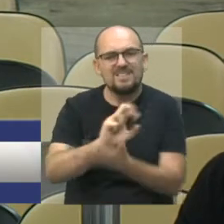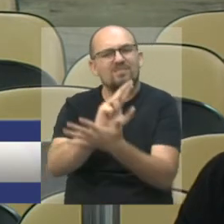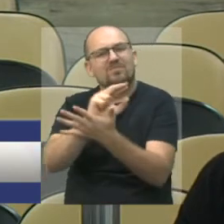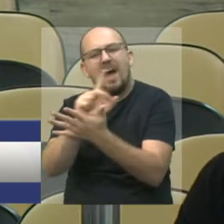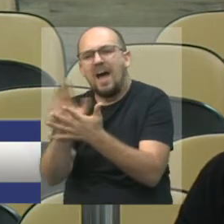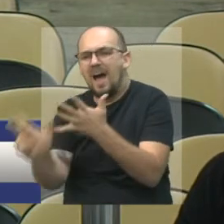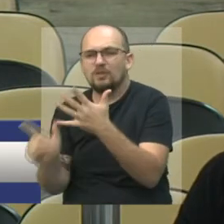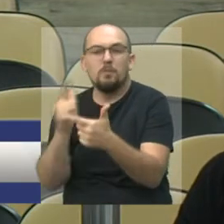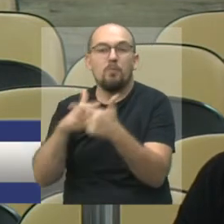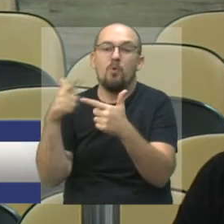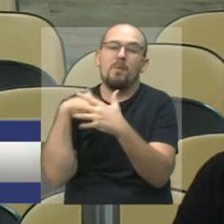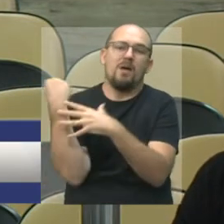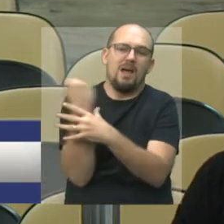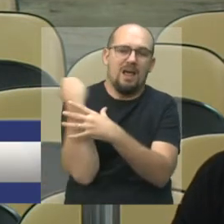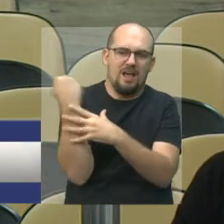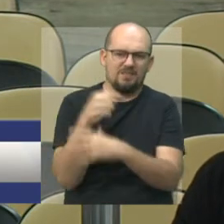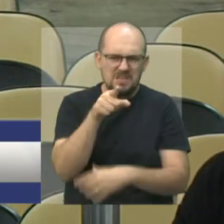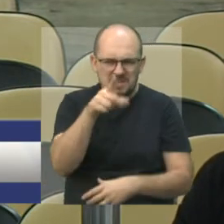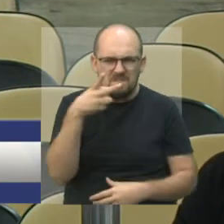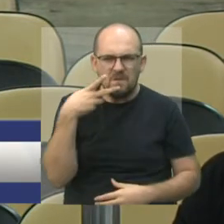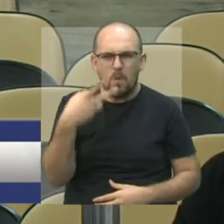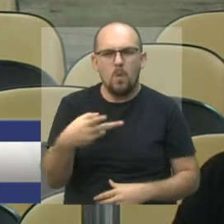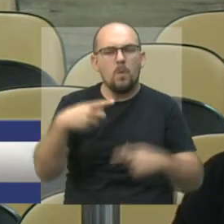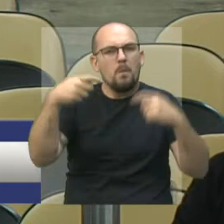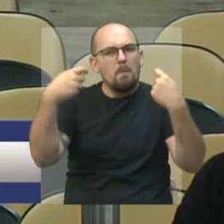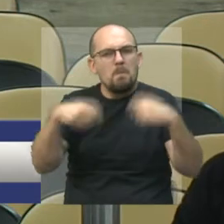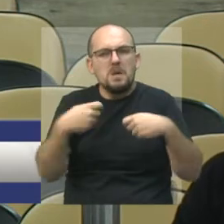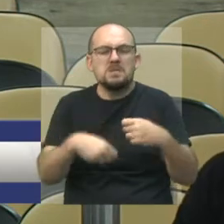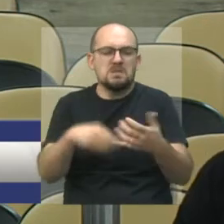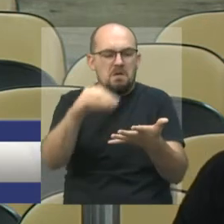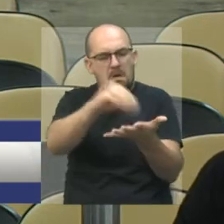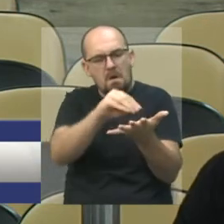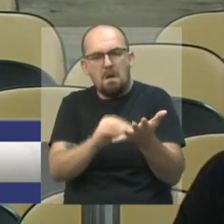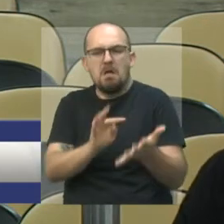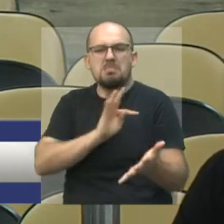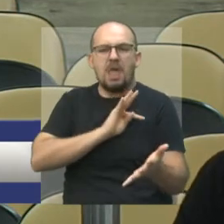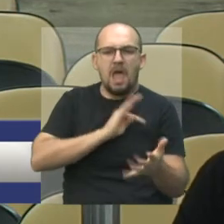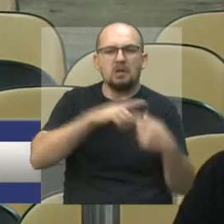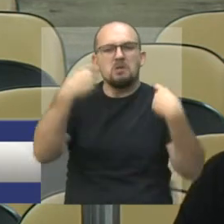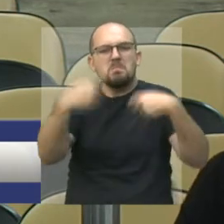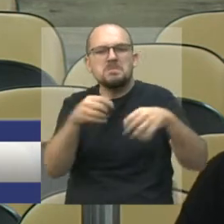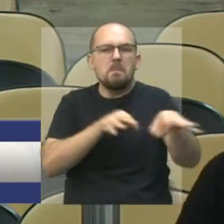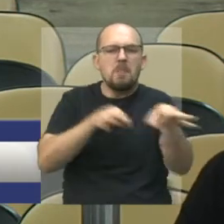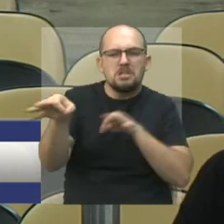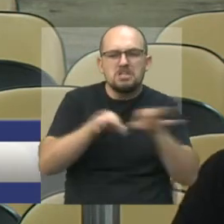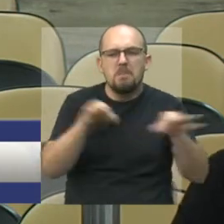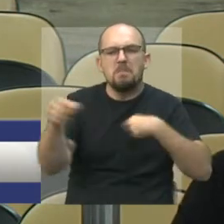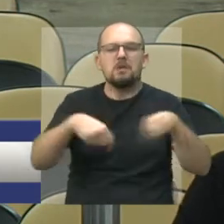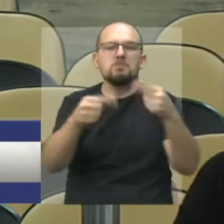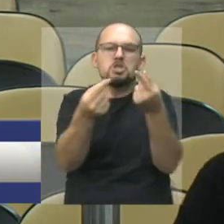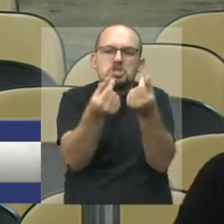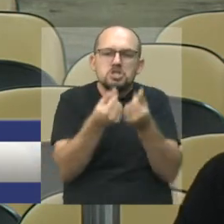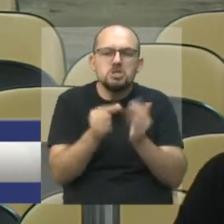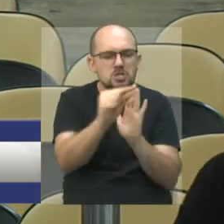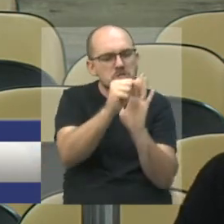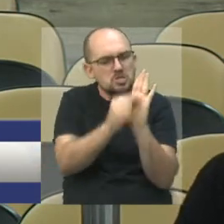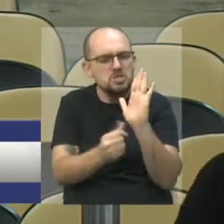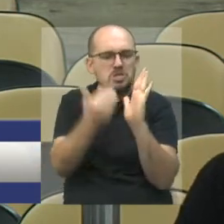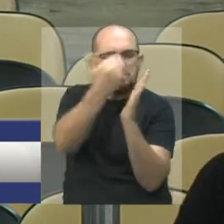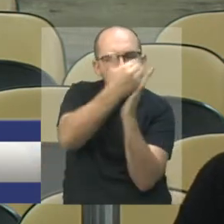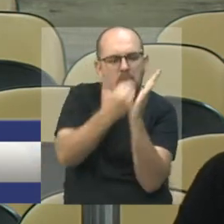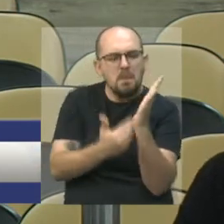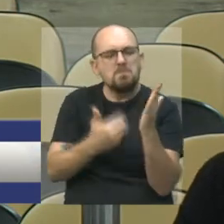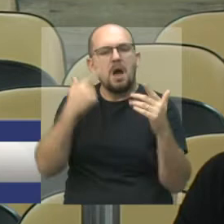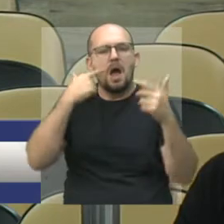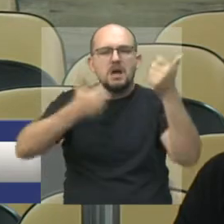os senhores colocam que precisa de justificativa, precisa de apontamentos técnicos, precisa de planejamento, elaboração de estudo, justificativa,